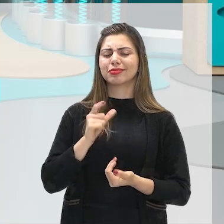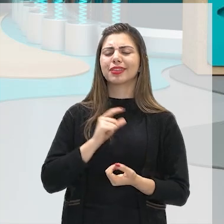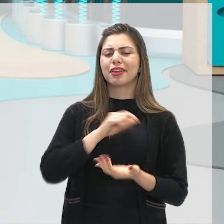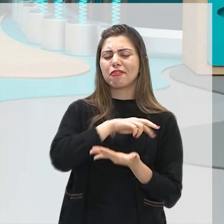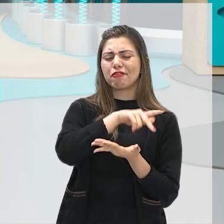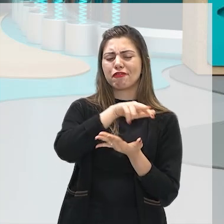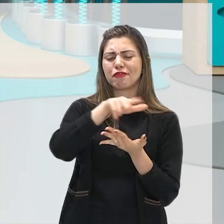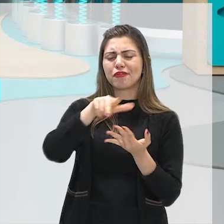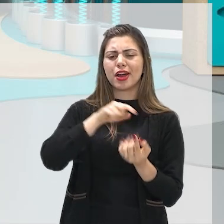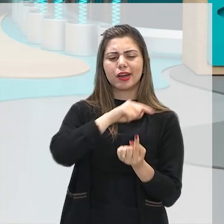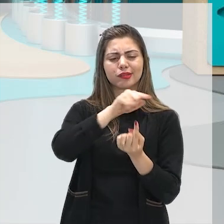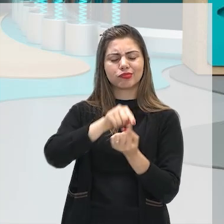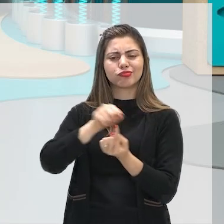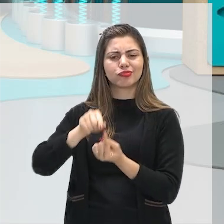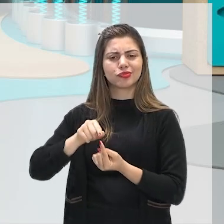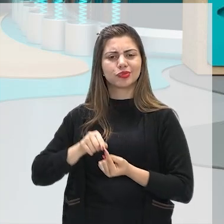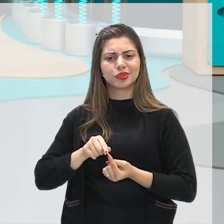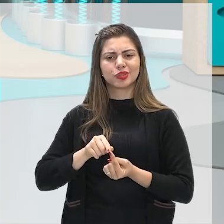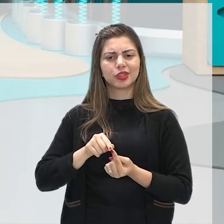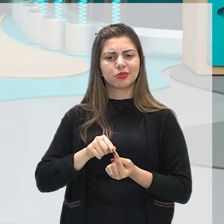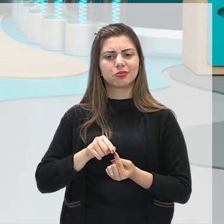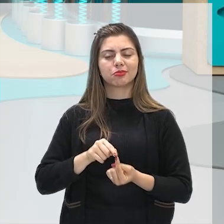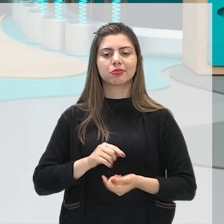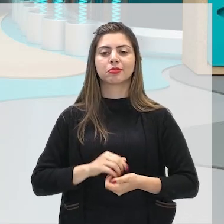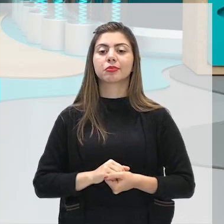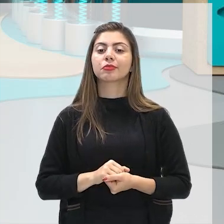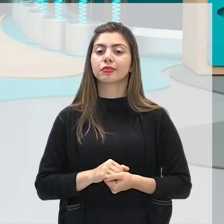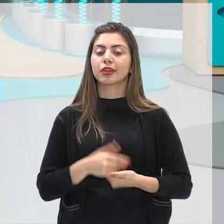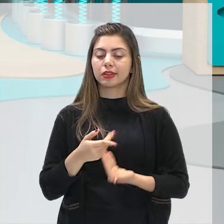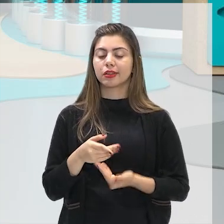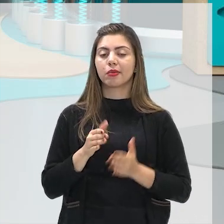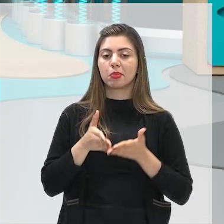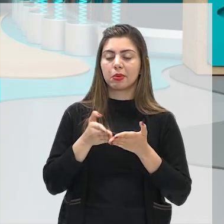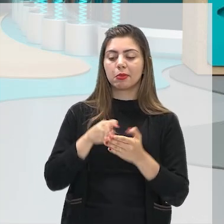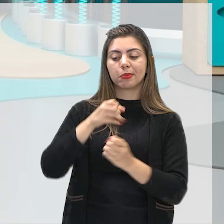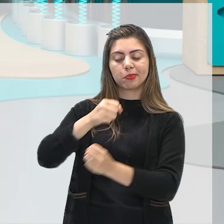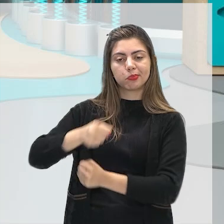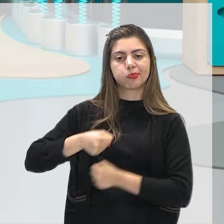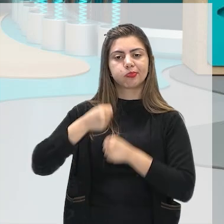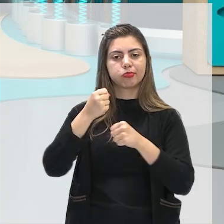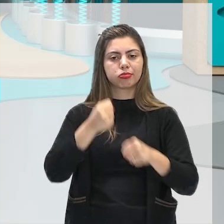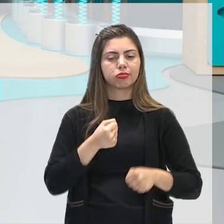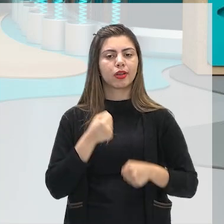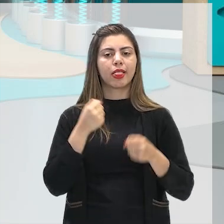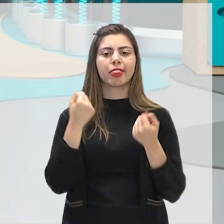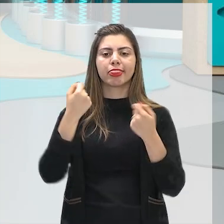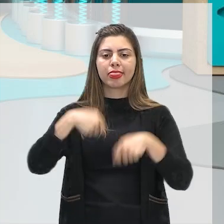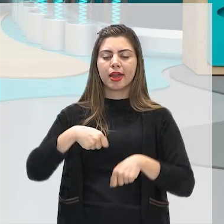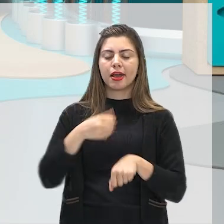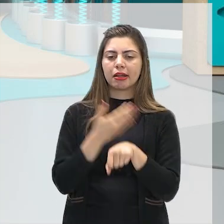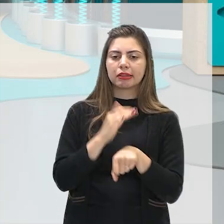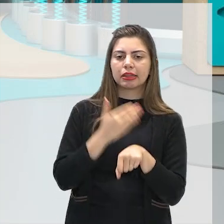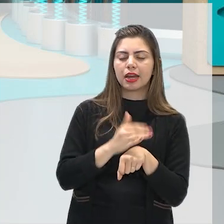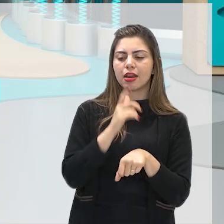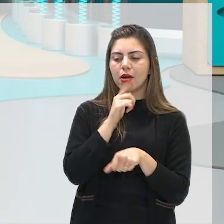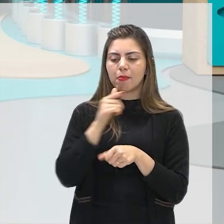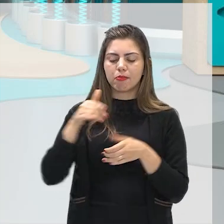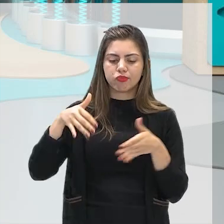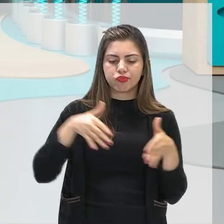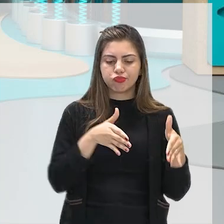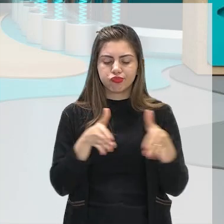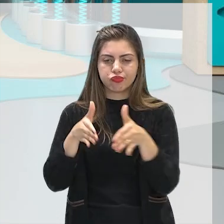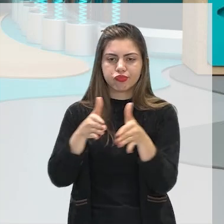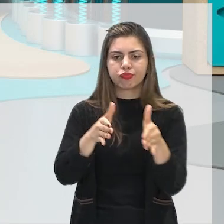diversas modalidades, né, de canoagem, podendo ser praticadas em corredeiras, em rios e